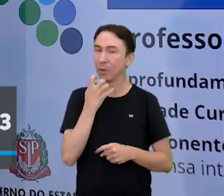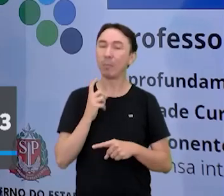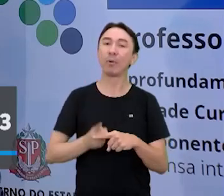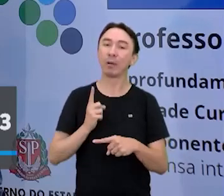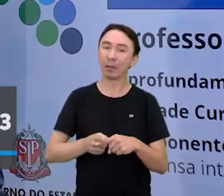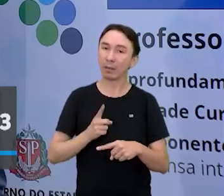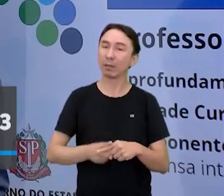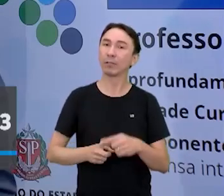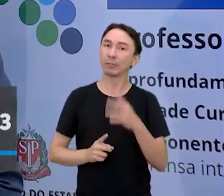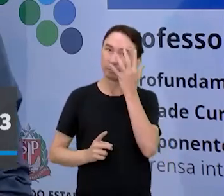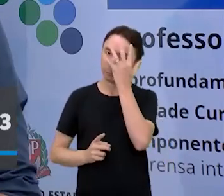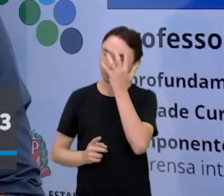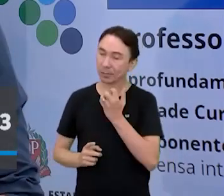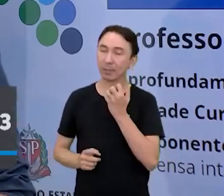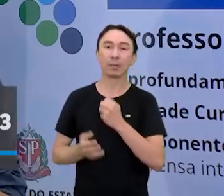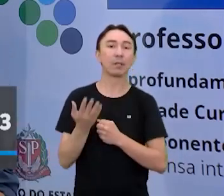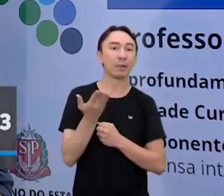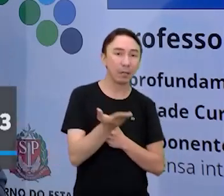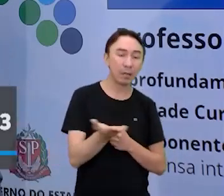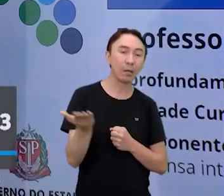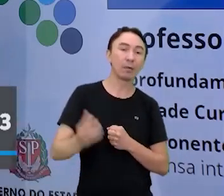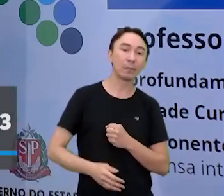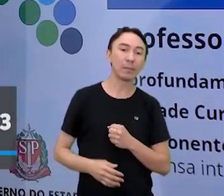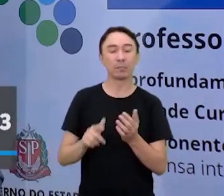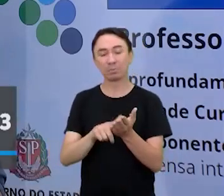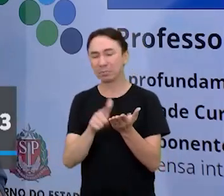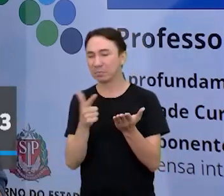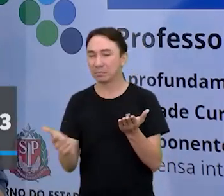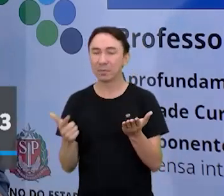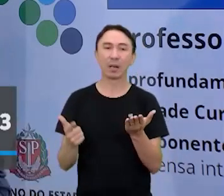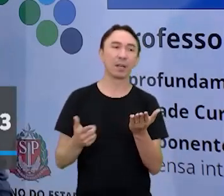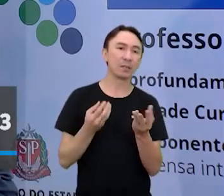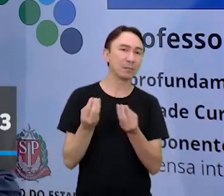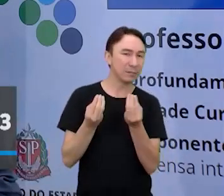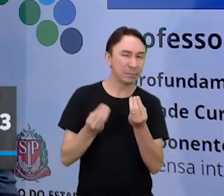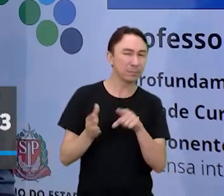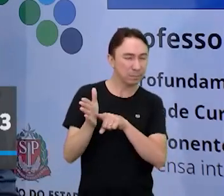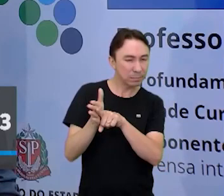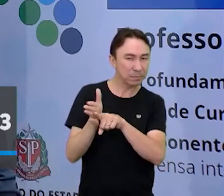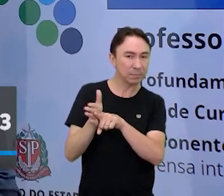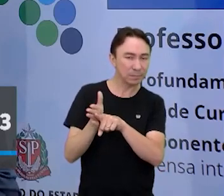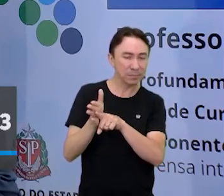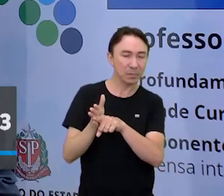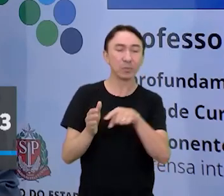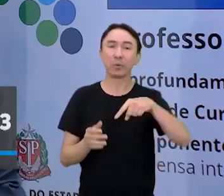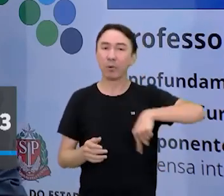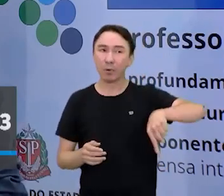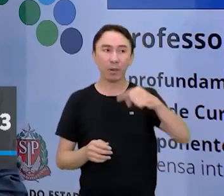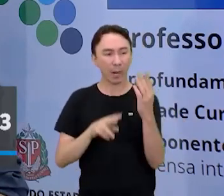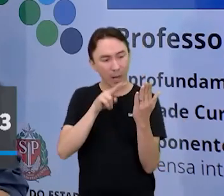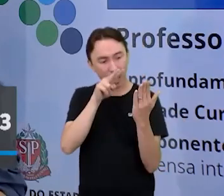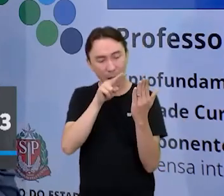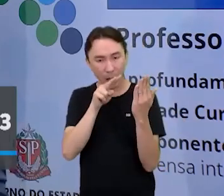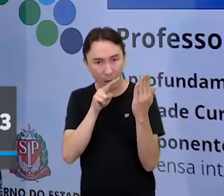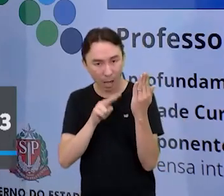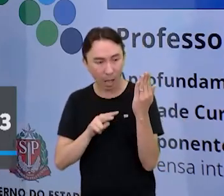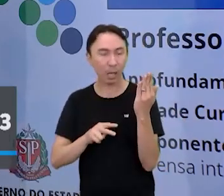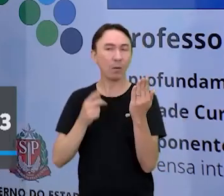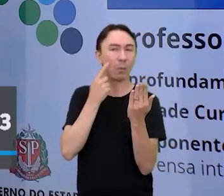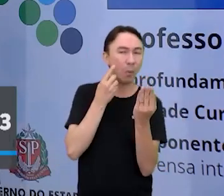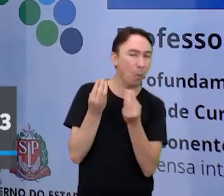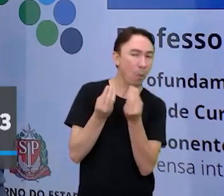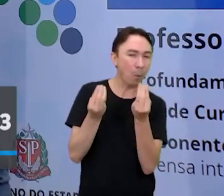Investigar o jornalismo, perceber as nuances, as ideologias, perceber quais são os caminhos que nós podemos percorrer na leitura e na produção do texto